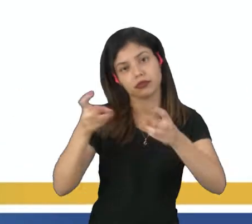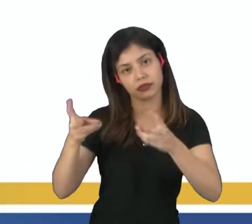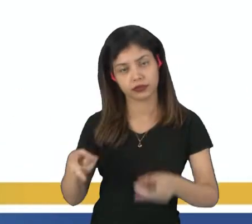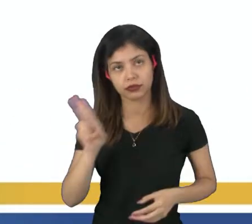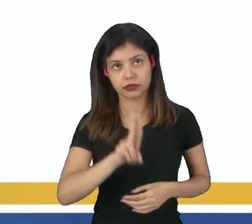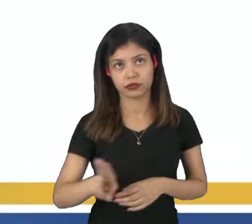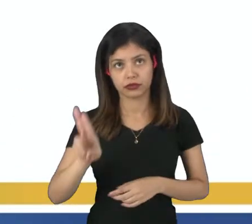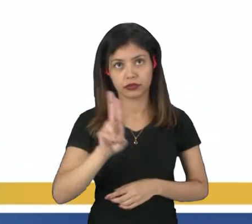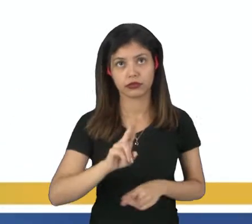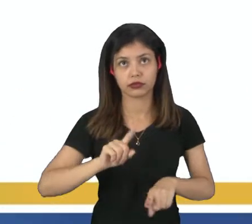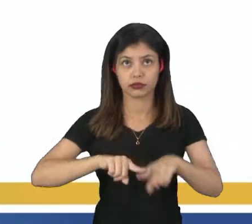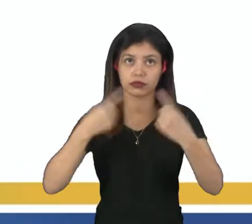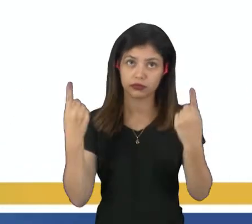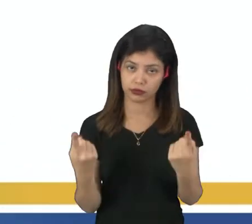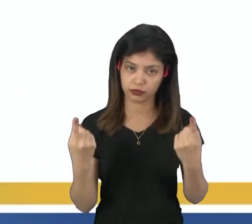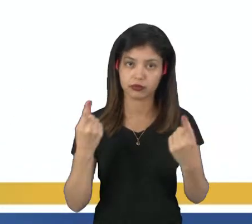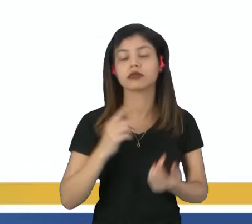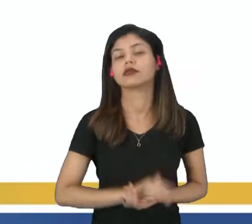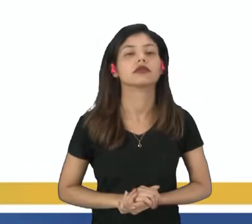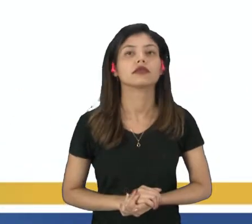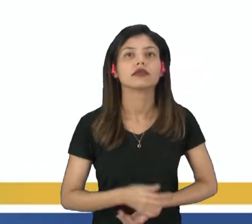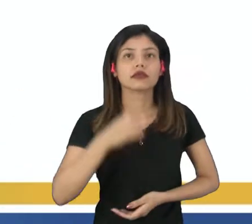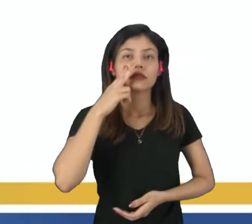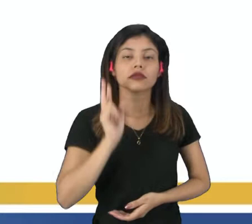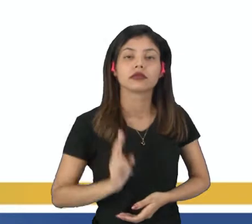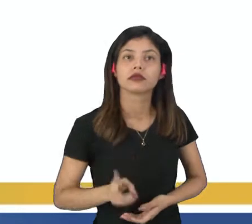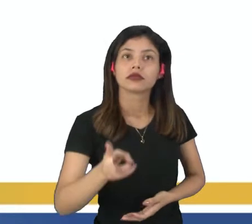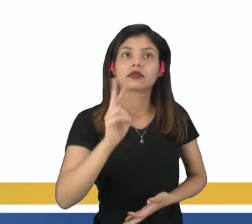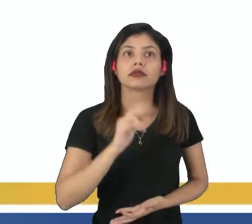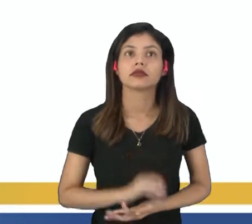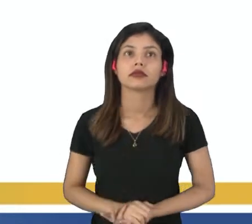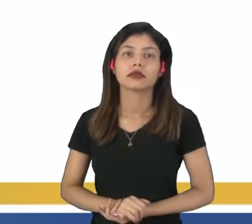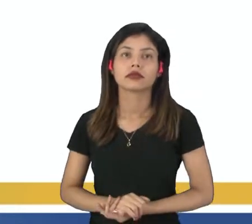o uso do mas. Vamos seguindo.